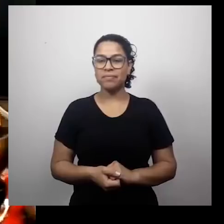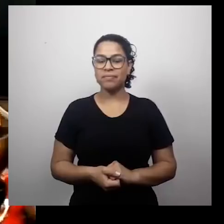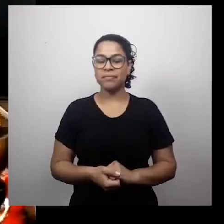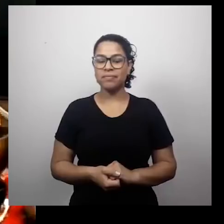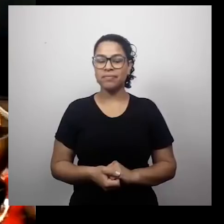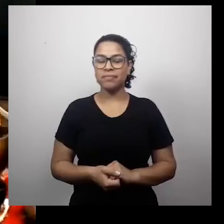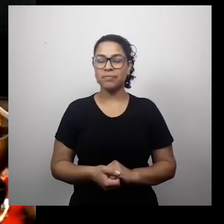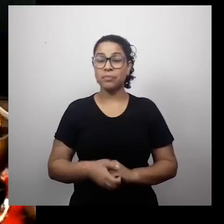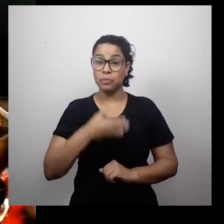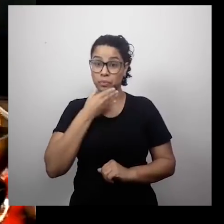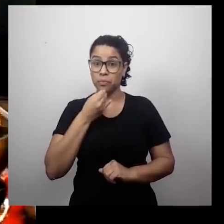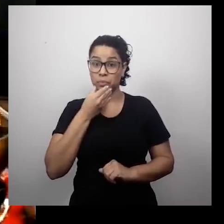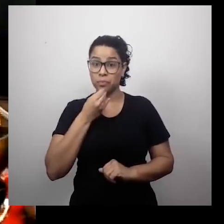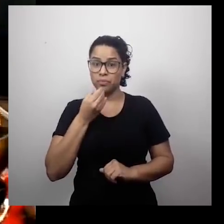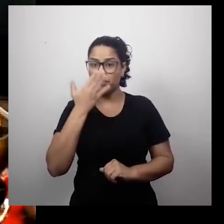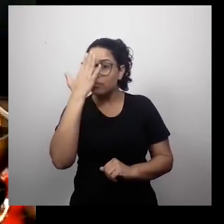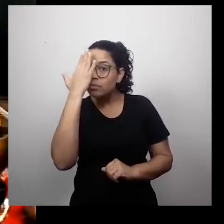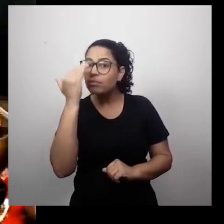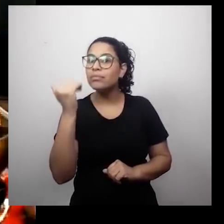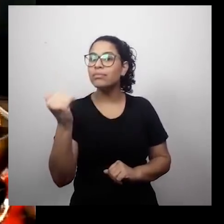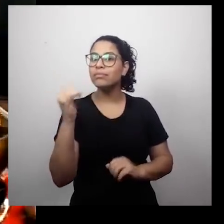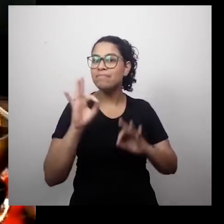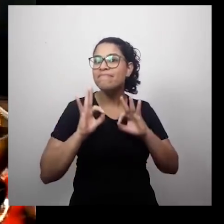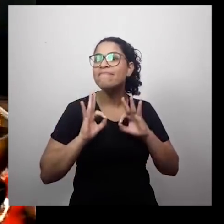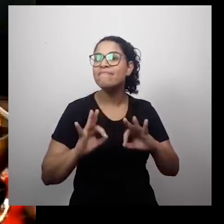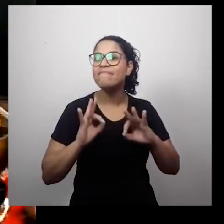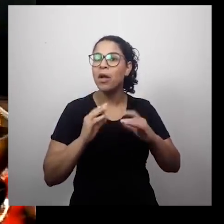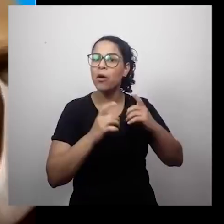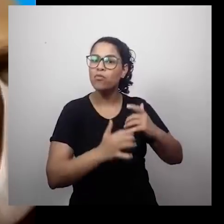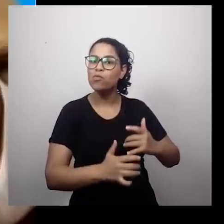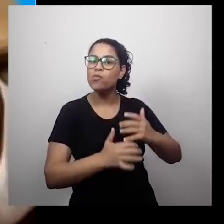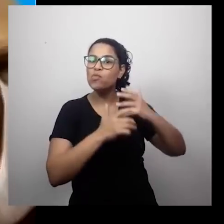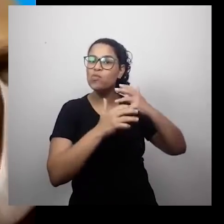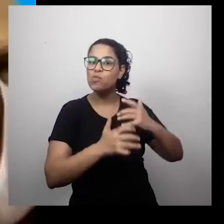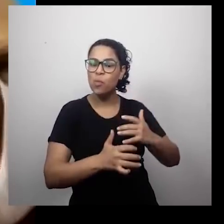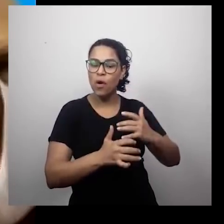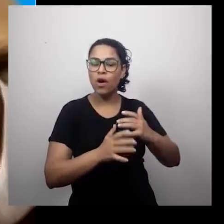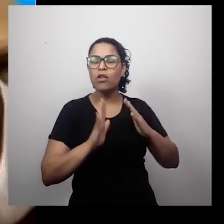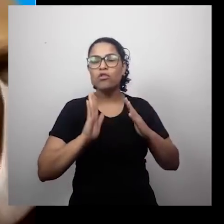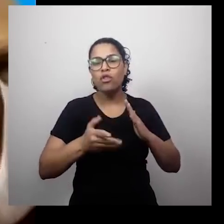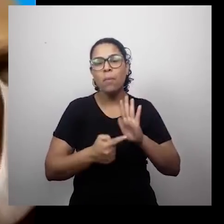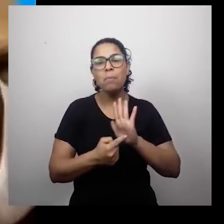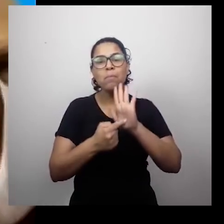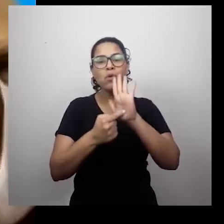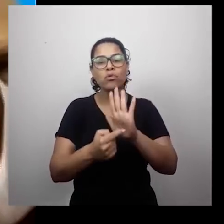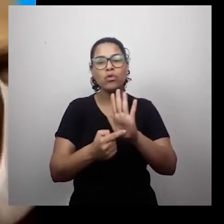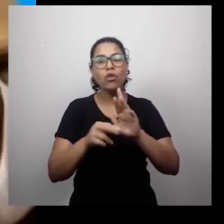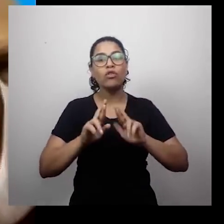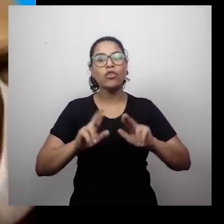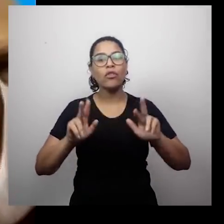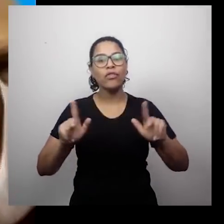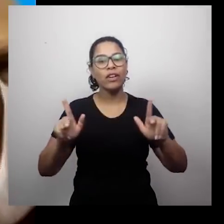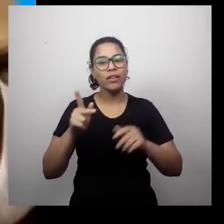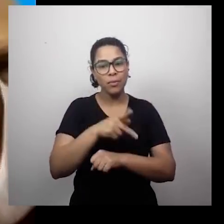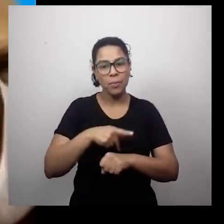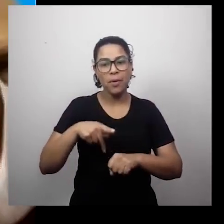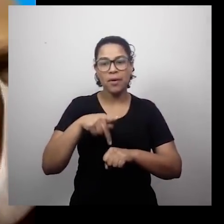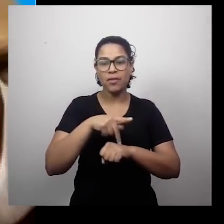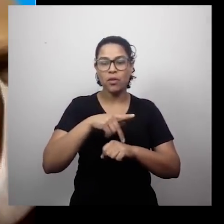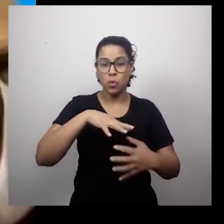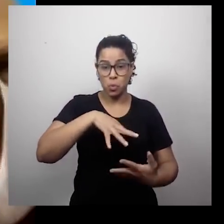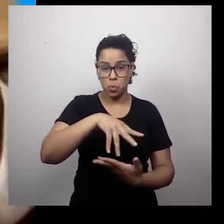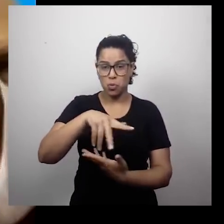Marcos Santures domina a arte de tocar este instrumento milenar e já mostrou seu talento em vários países around